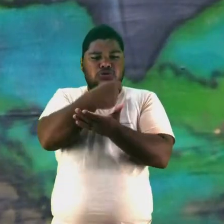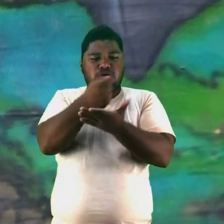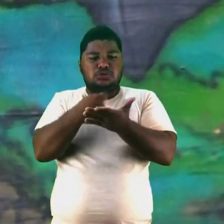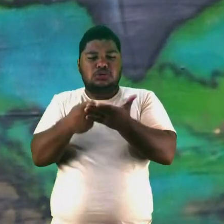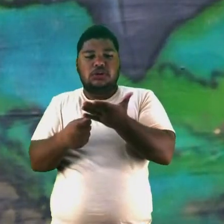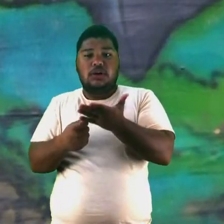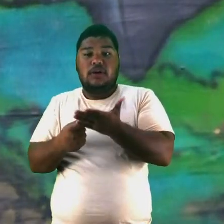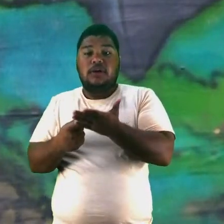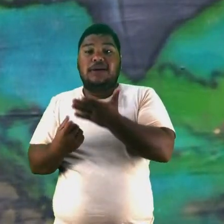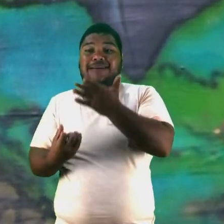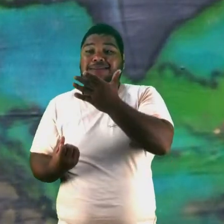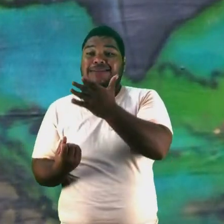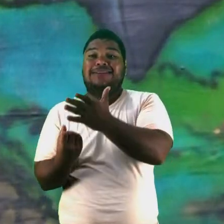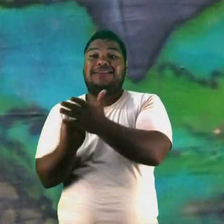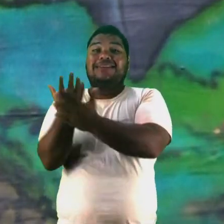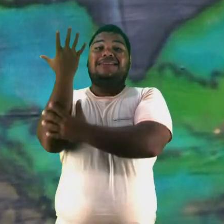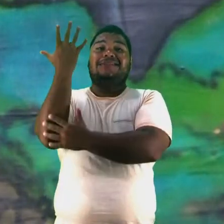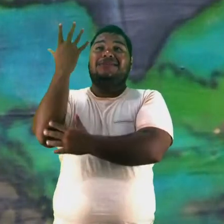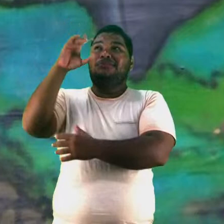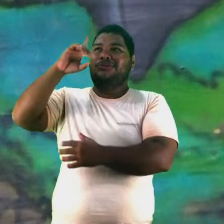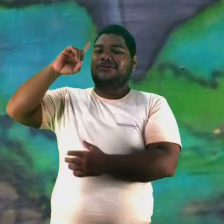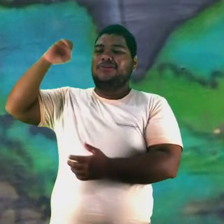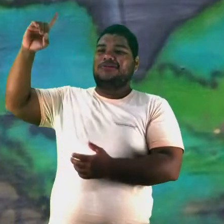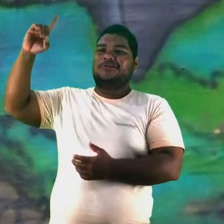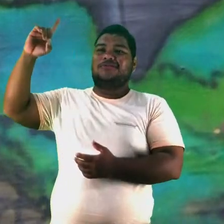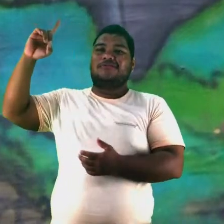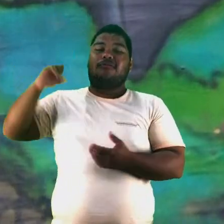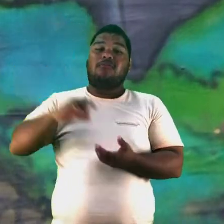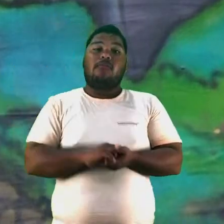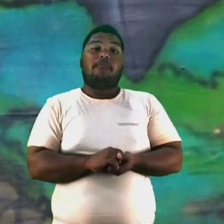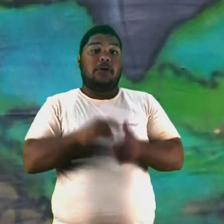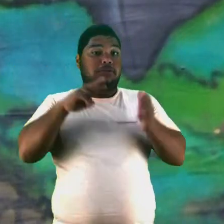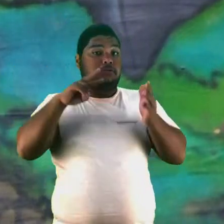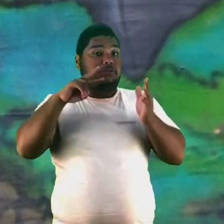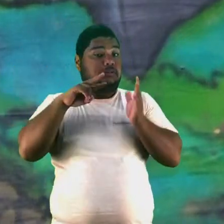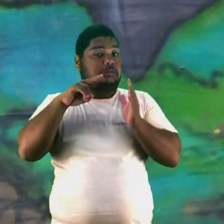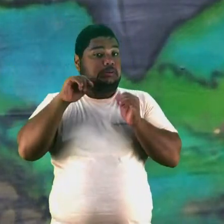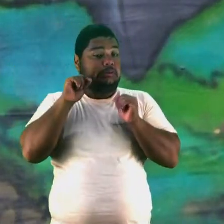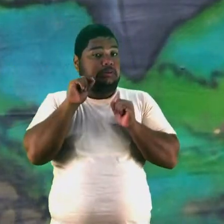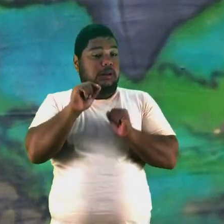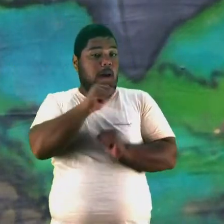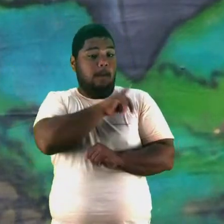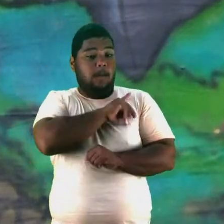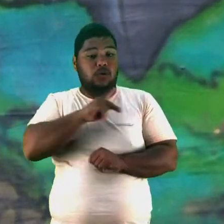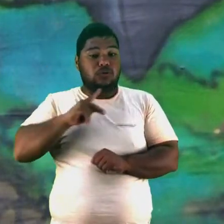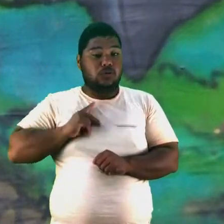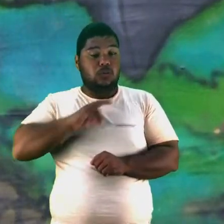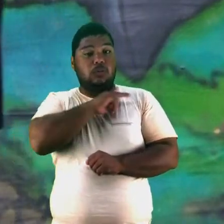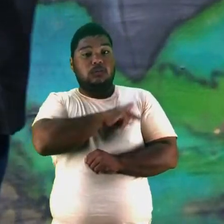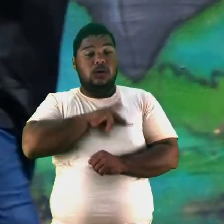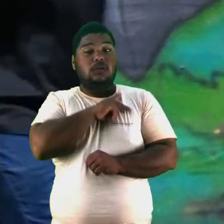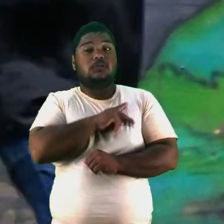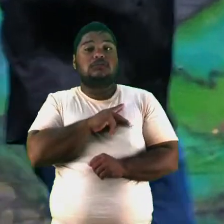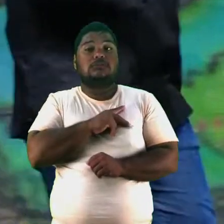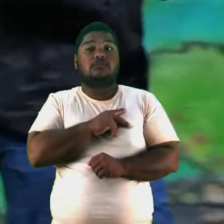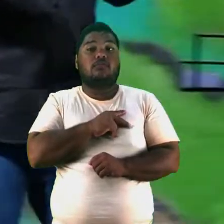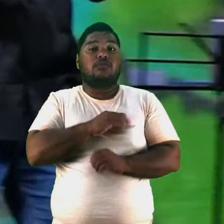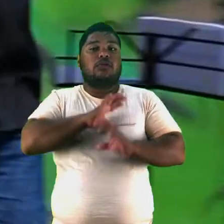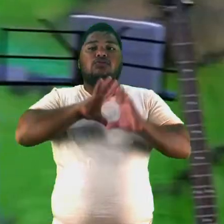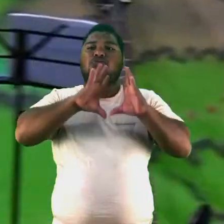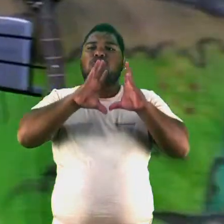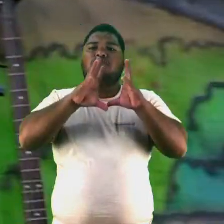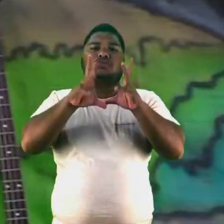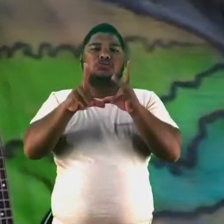Deus. Mas na verdade, o que o apóstolo Paulo quis dizer é que toda a Escritura